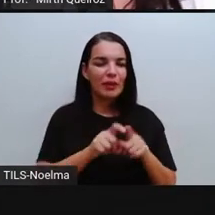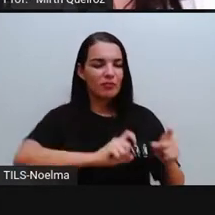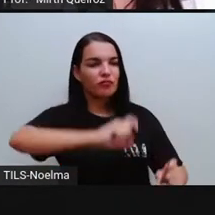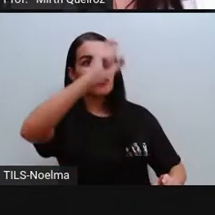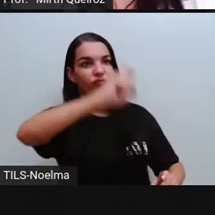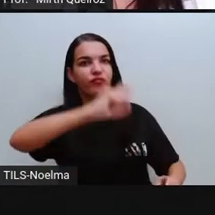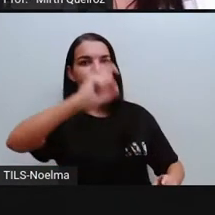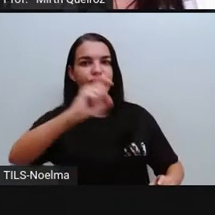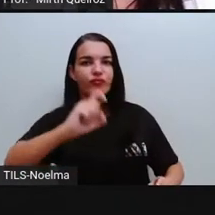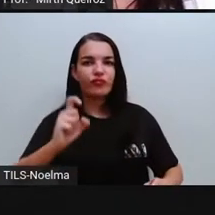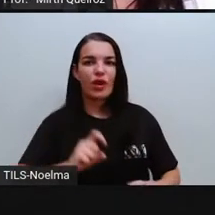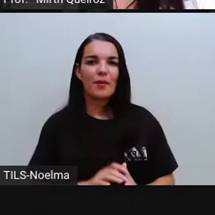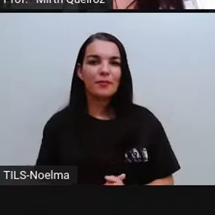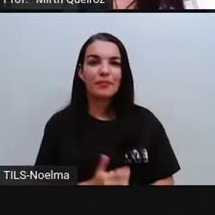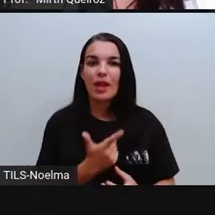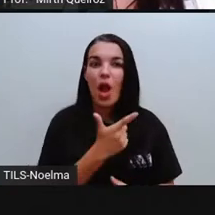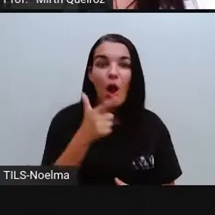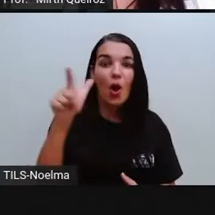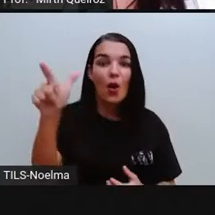pichar.